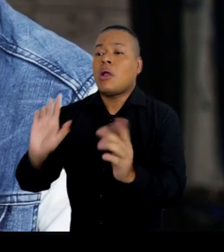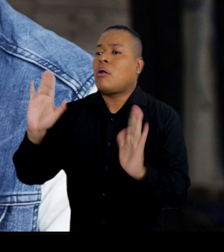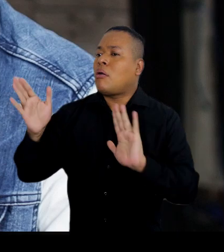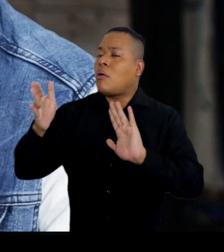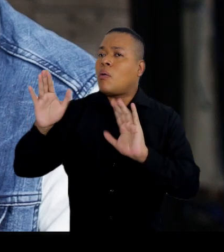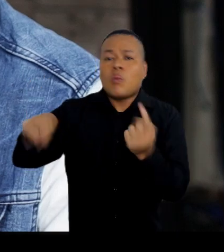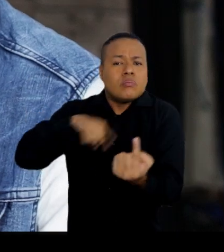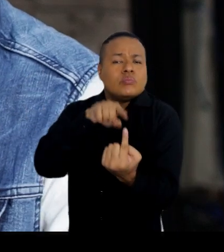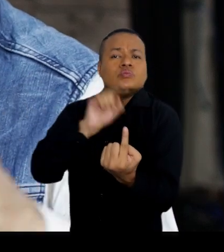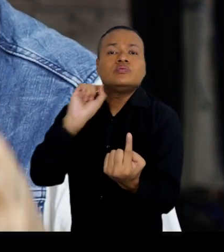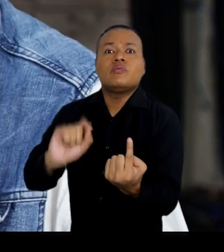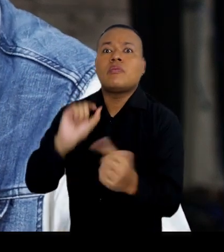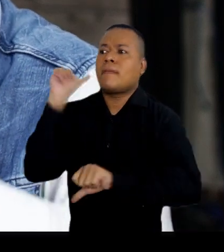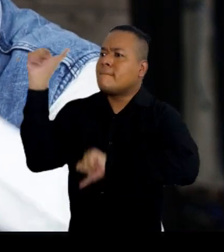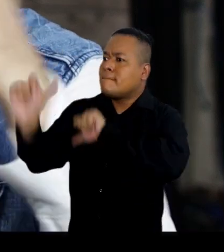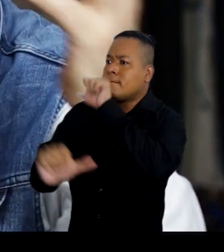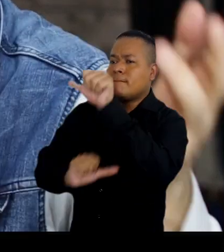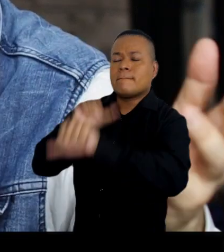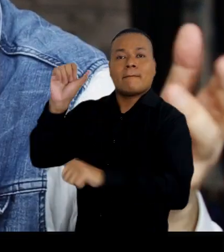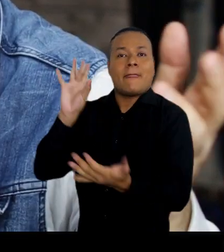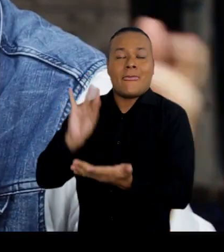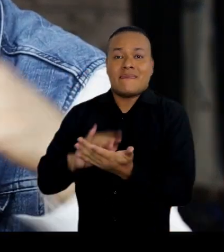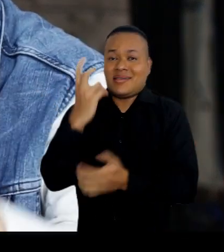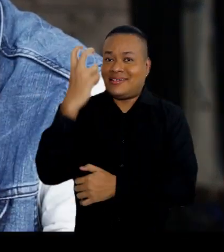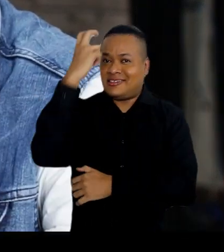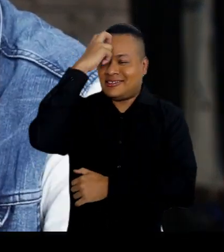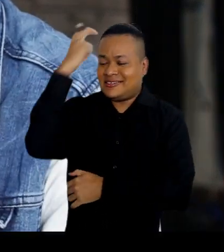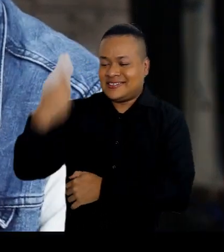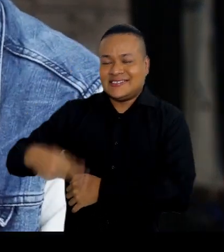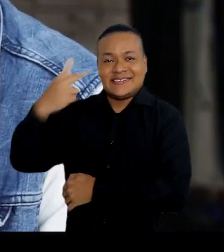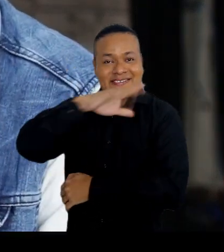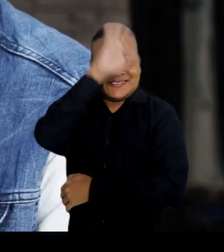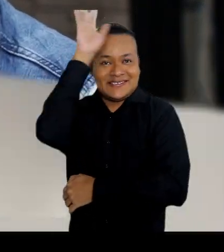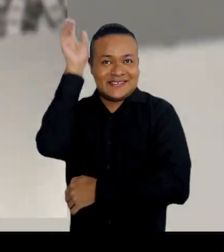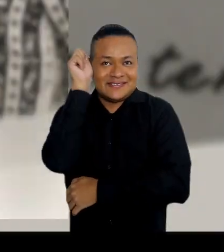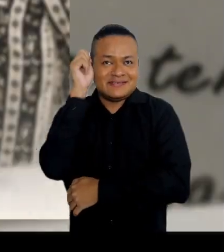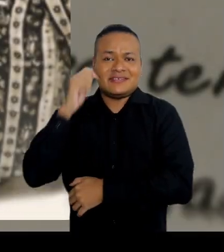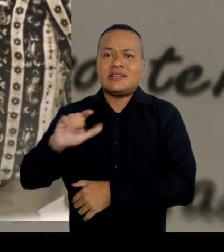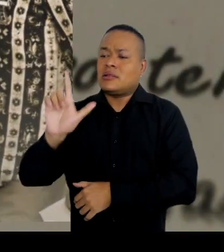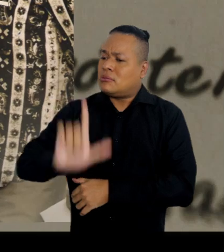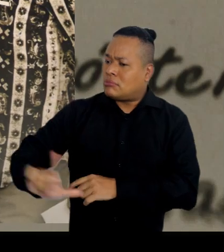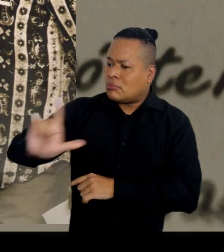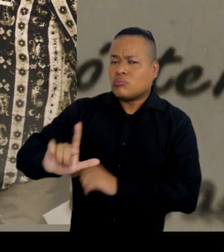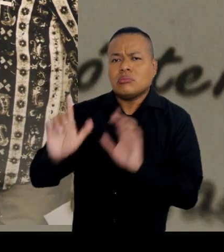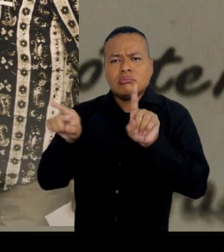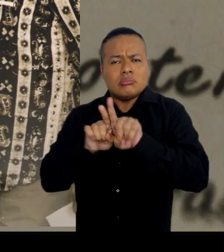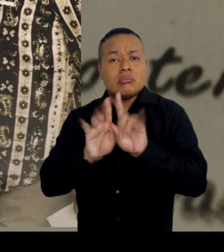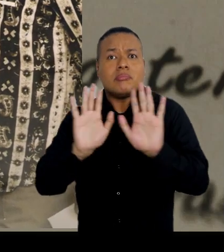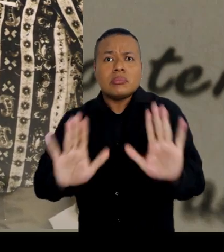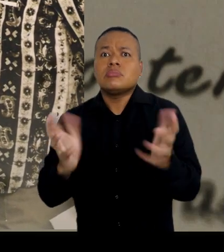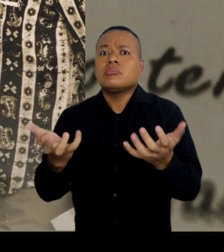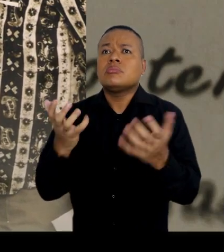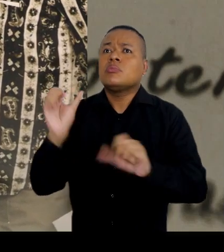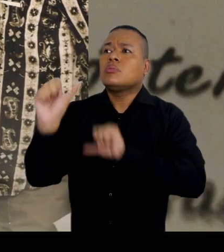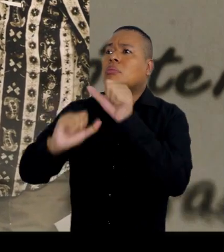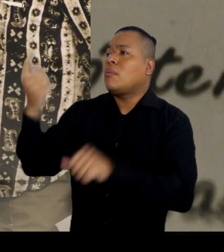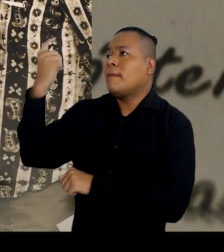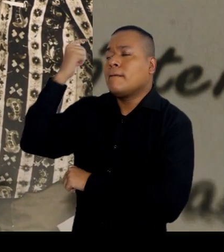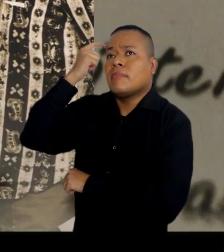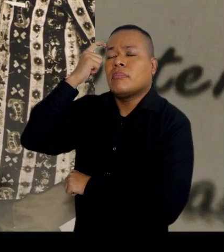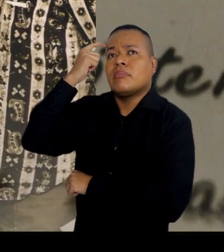como propósito renovar a cultura no Amazonas. Não era só a literatura, eles queriam renovar